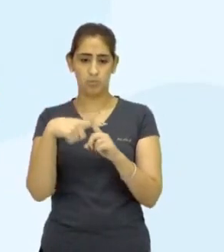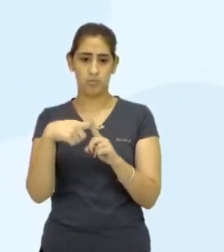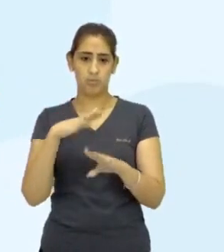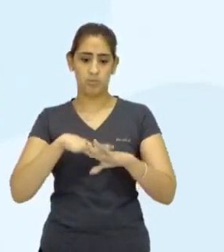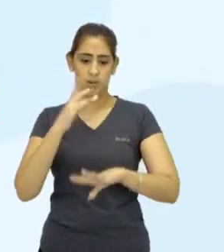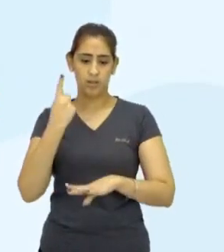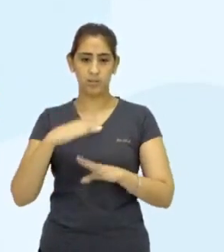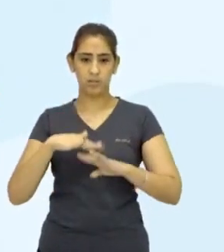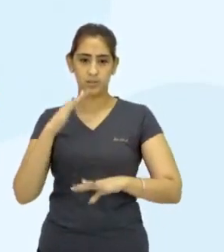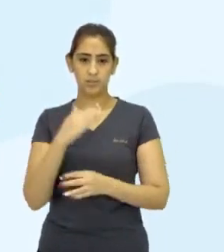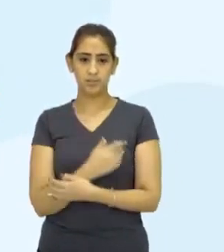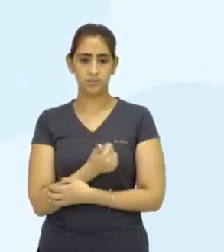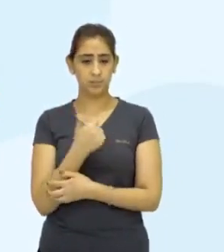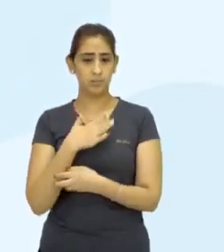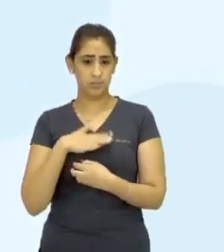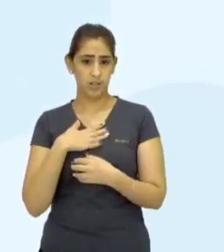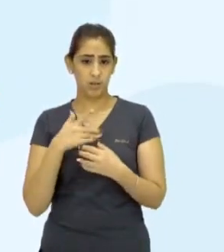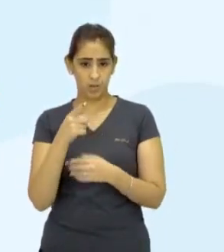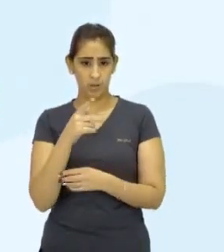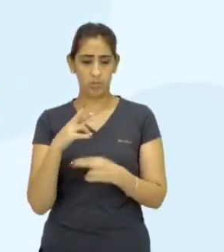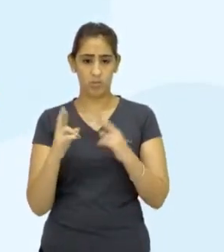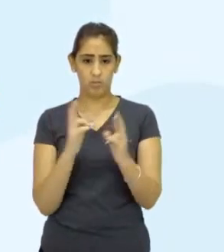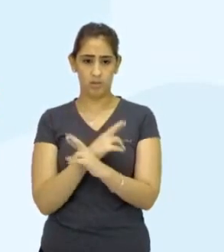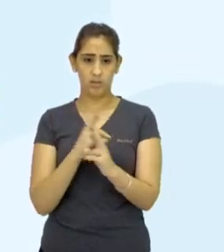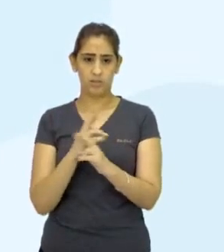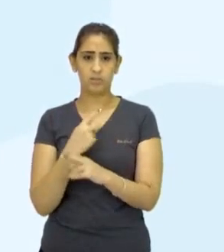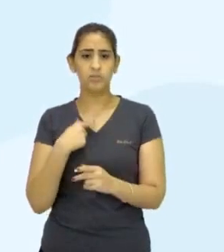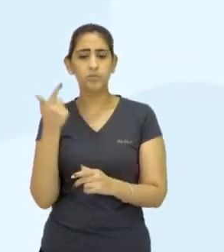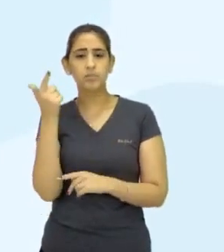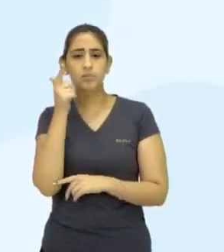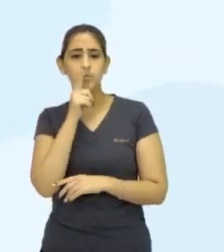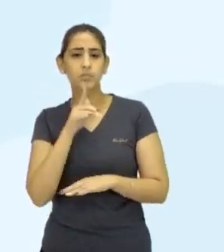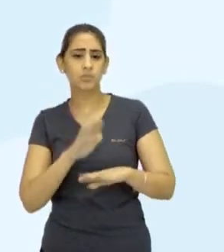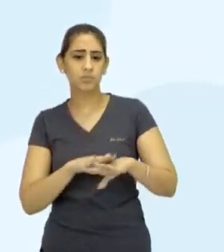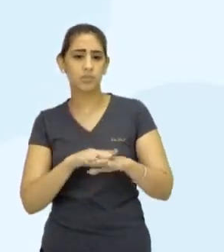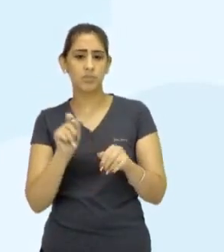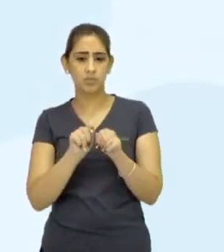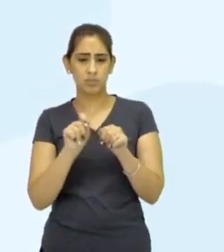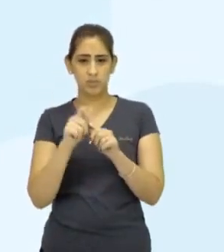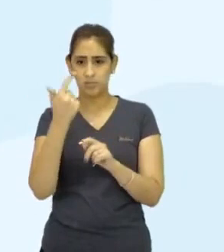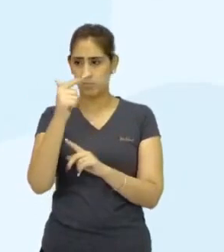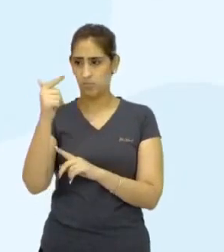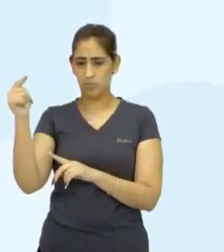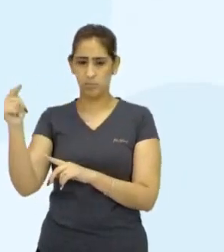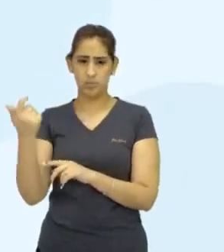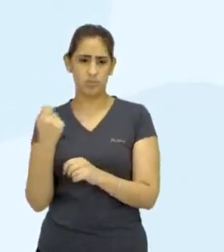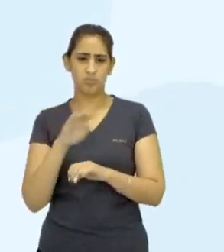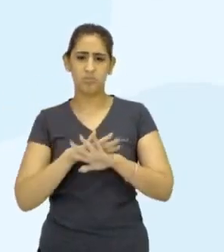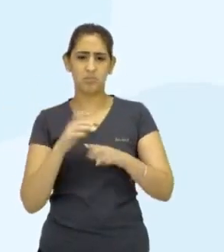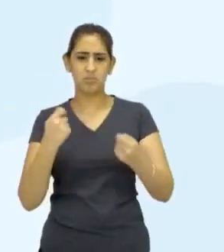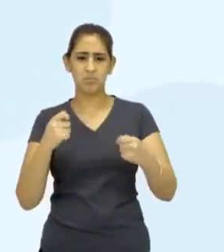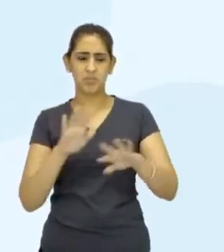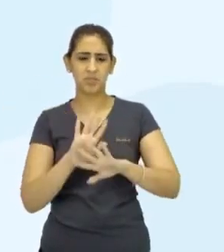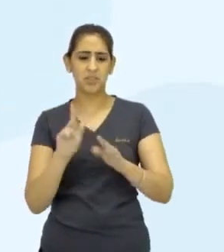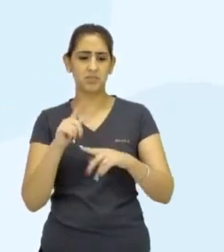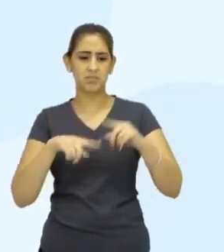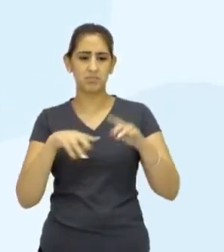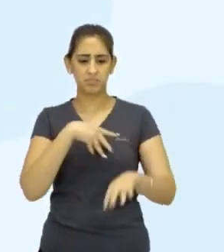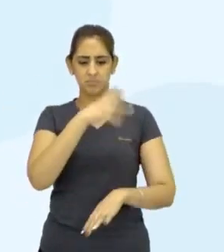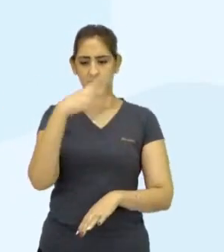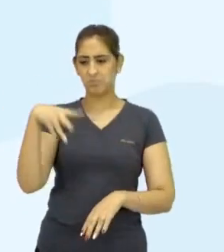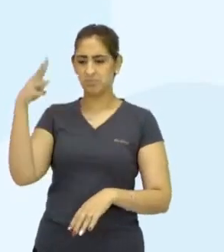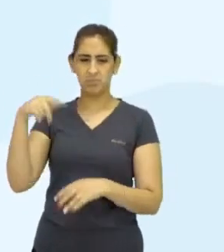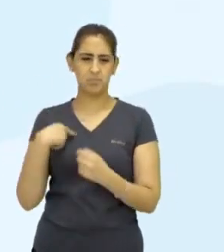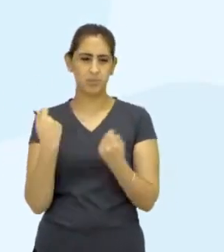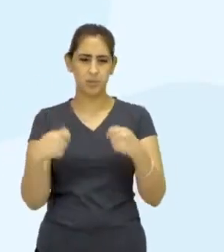unidade. Tudo bem? Tranquila essa relação? Então a gente consegue fazer os próximos intervalos sem ter que fazer, olhando o gráfico, sem ter que fazer